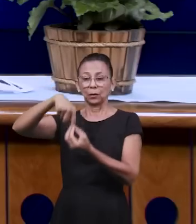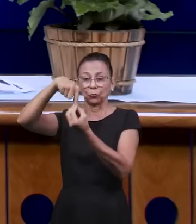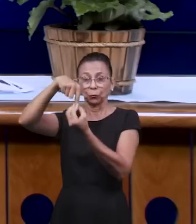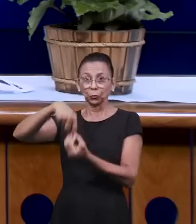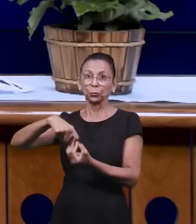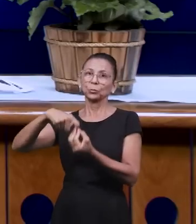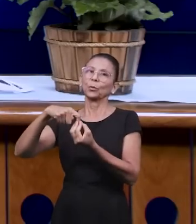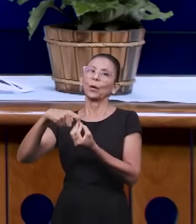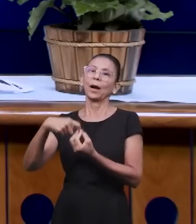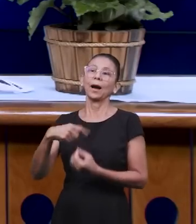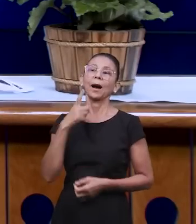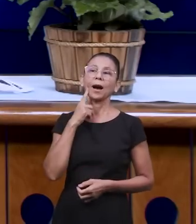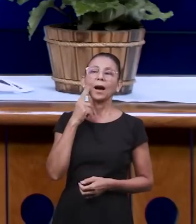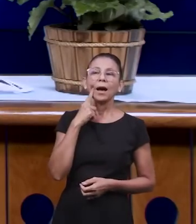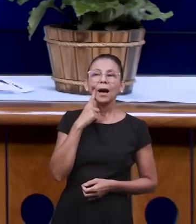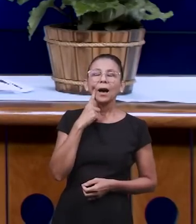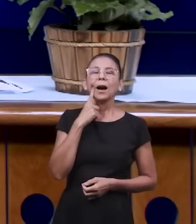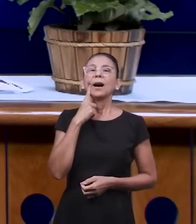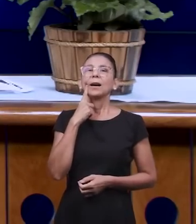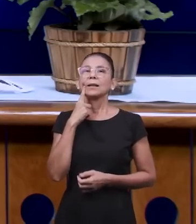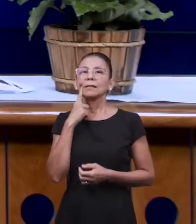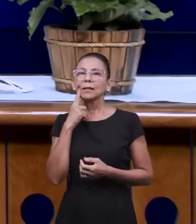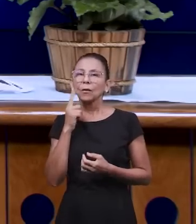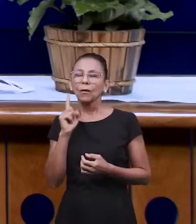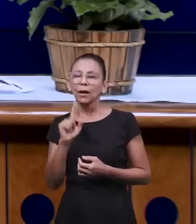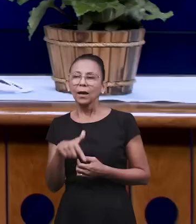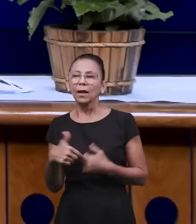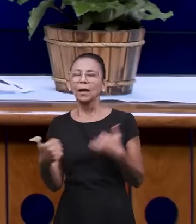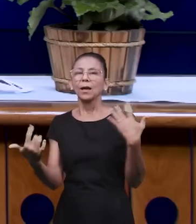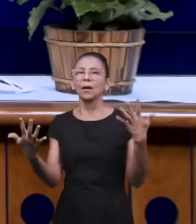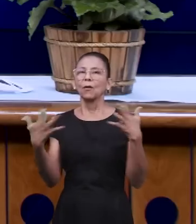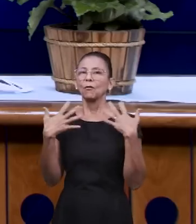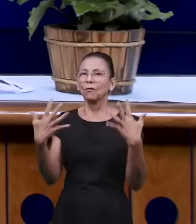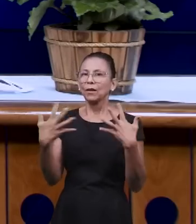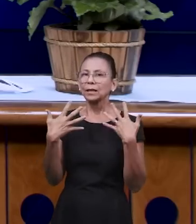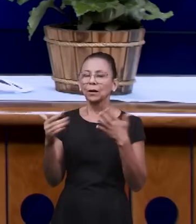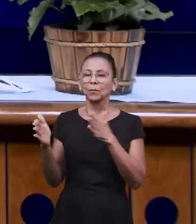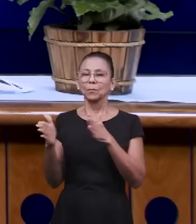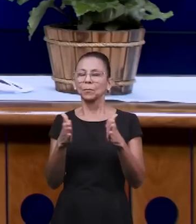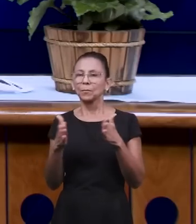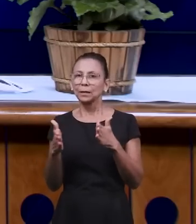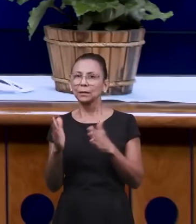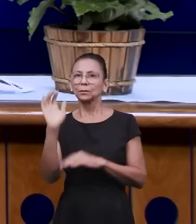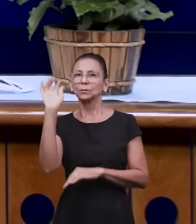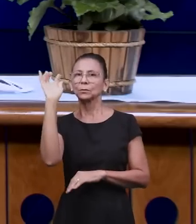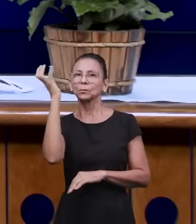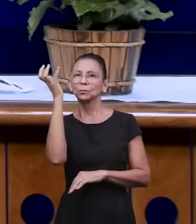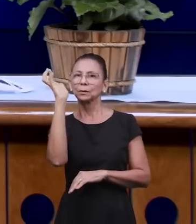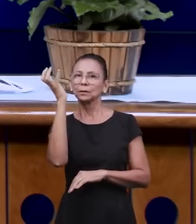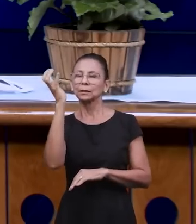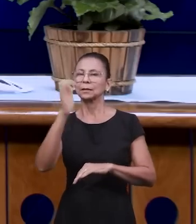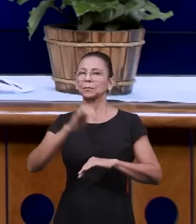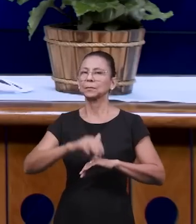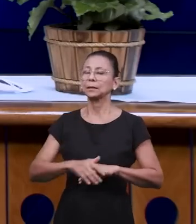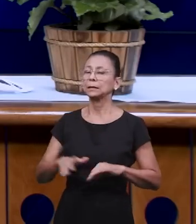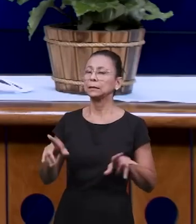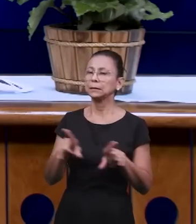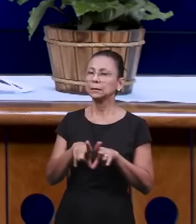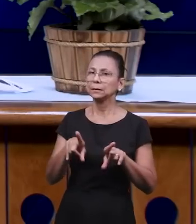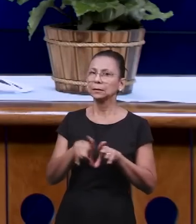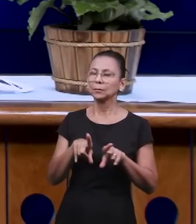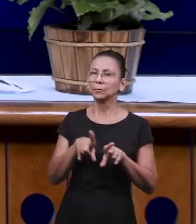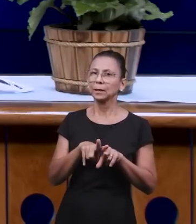falava aos escribas e aos fariseus, até os repreendendo, chegou um momento que ele disse, referindo ao povo de